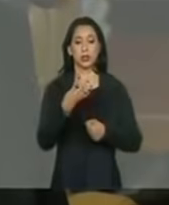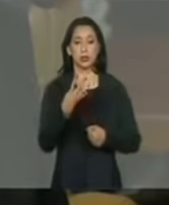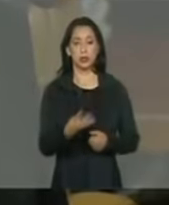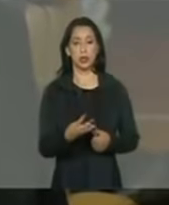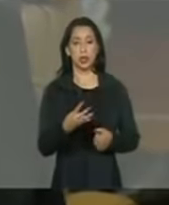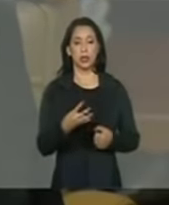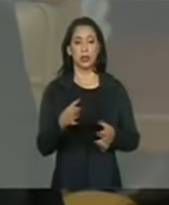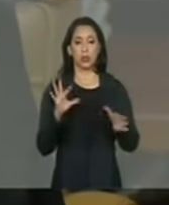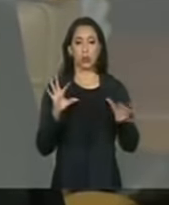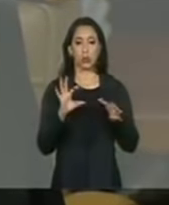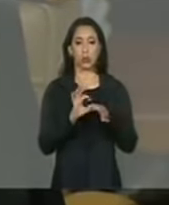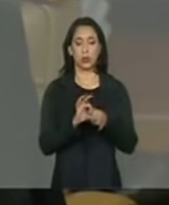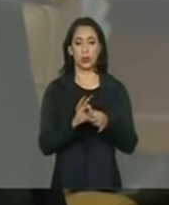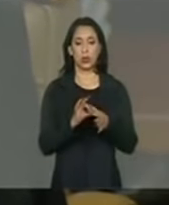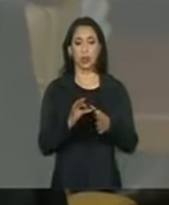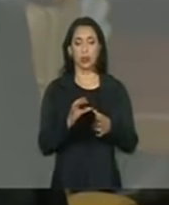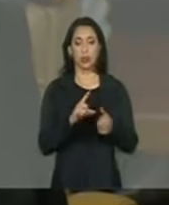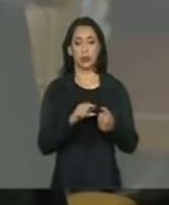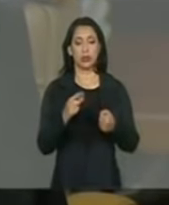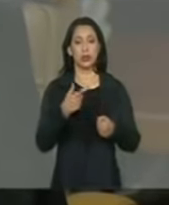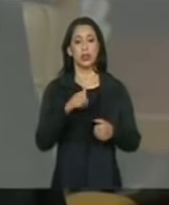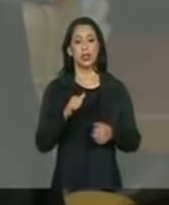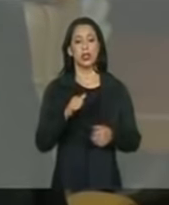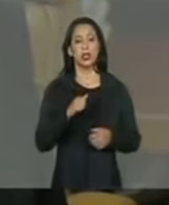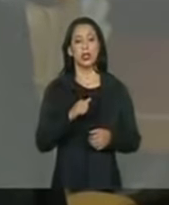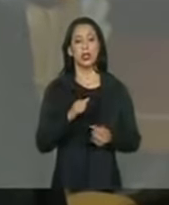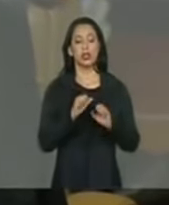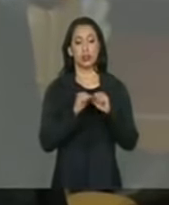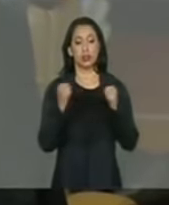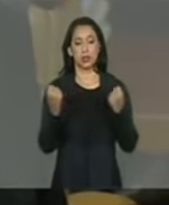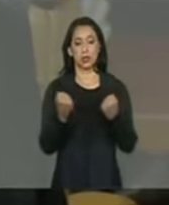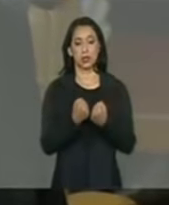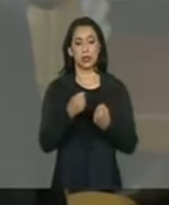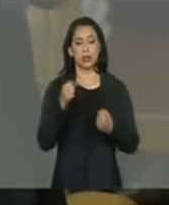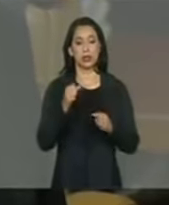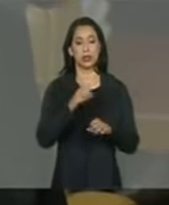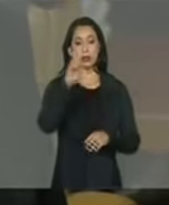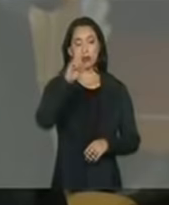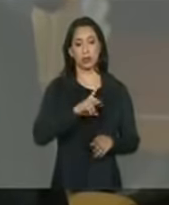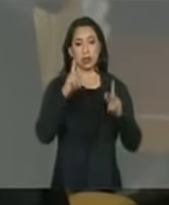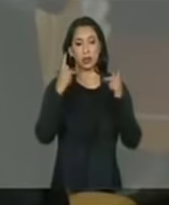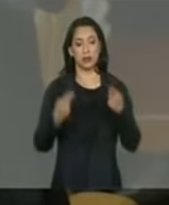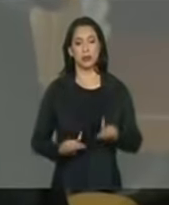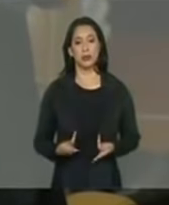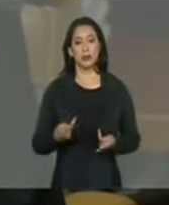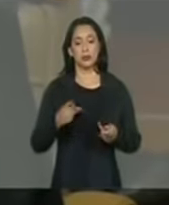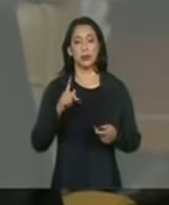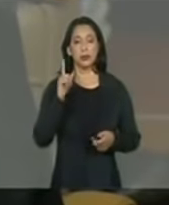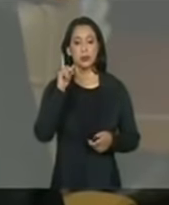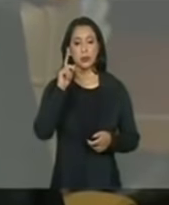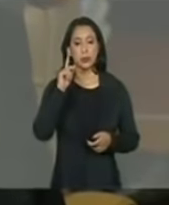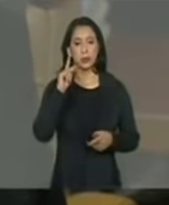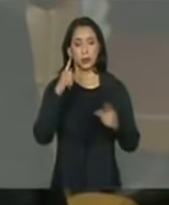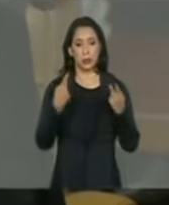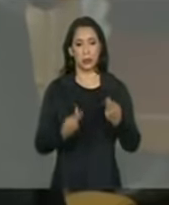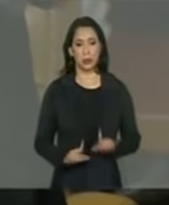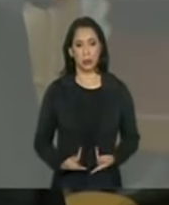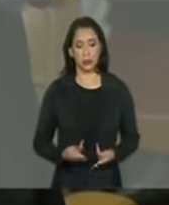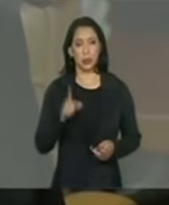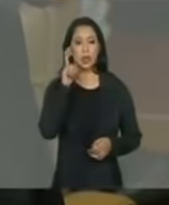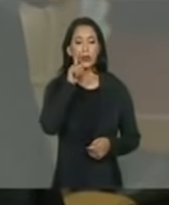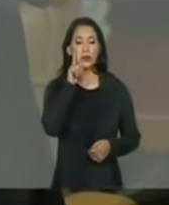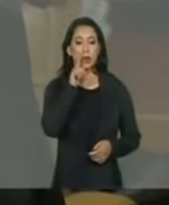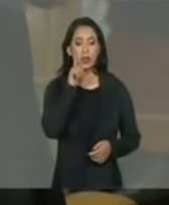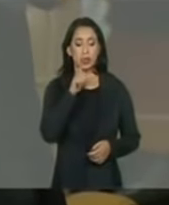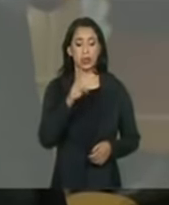anos da comissão americana e jumanji e etc e tal agassi 9650 minas gerais não constitui demasia relembrado em outro